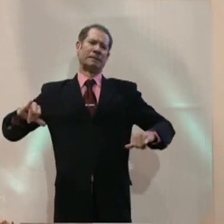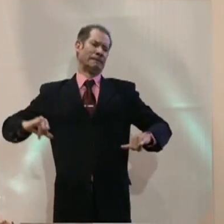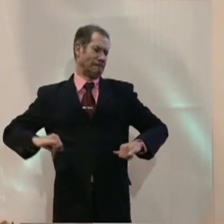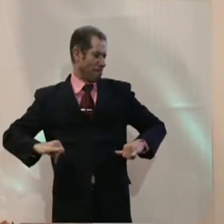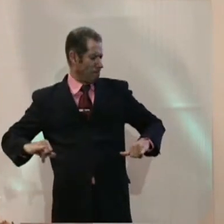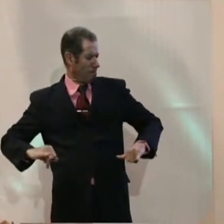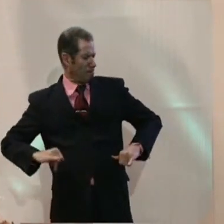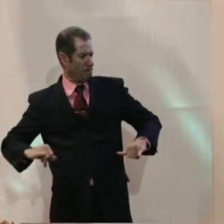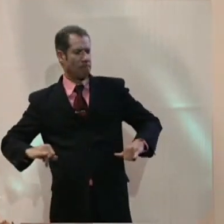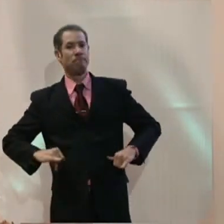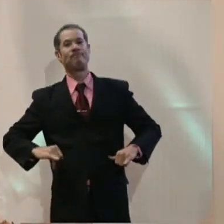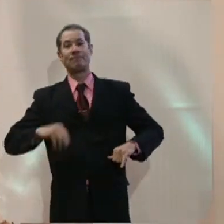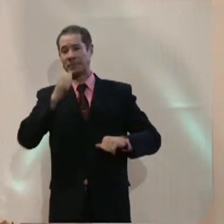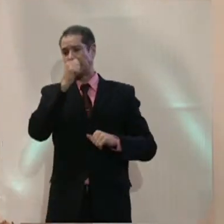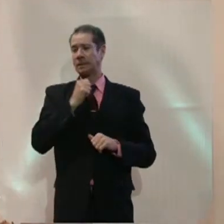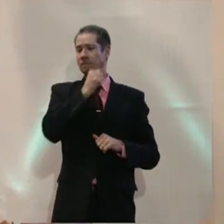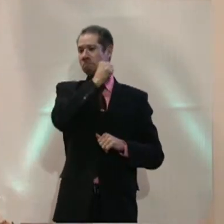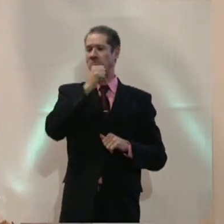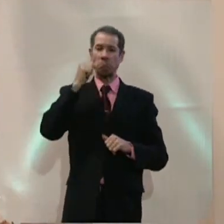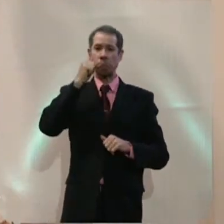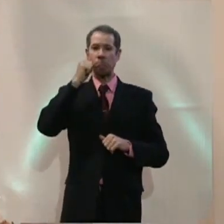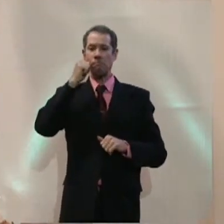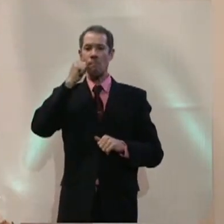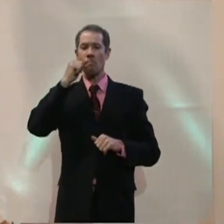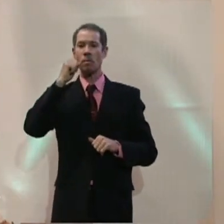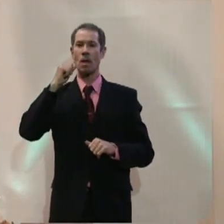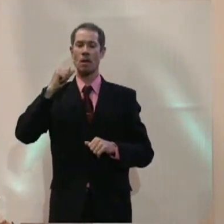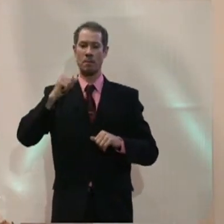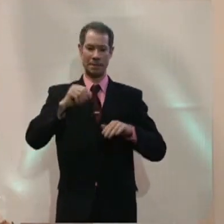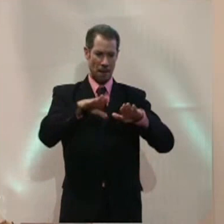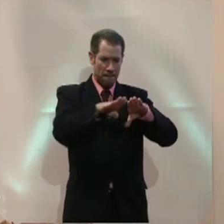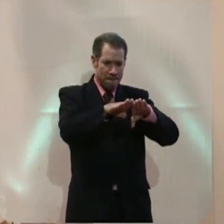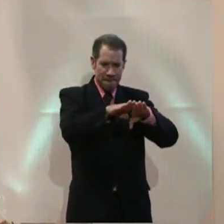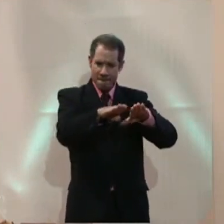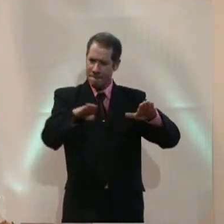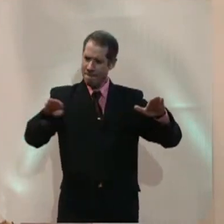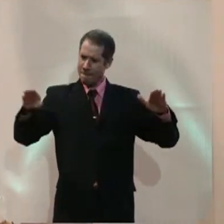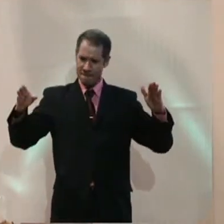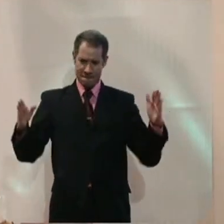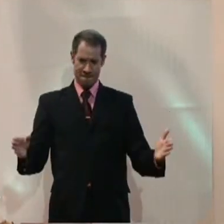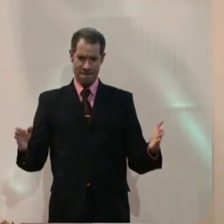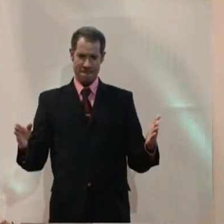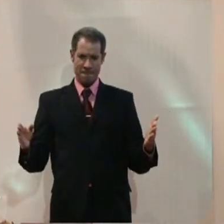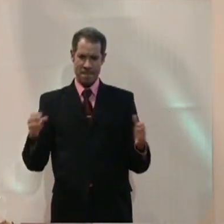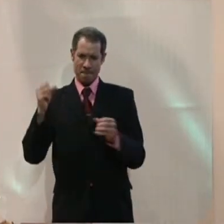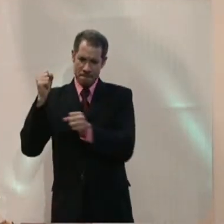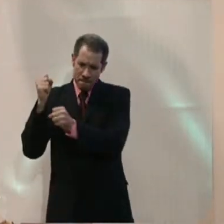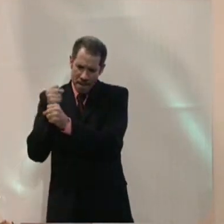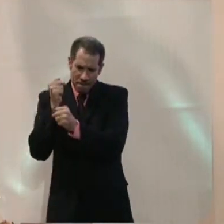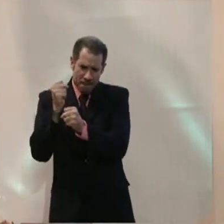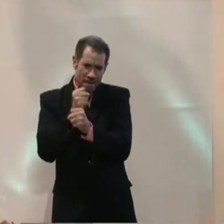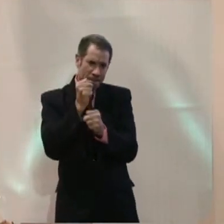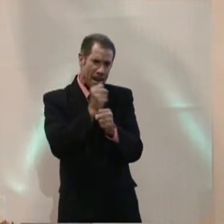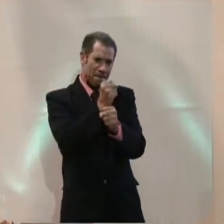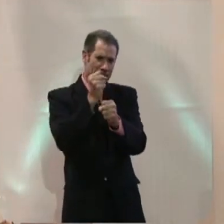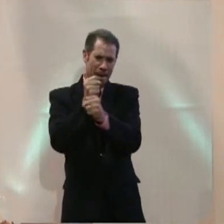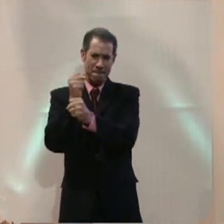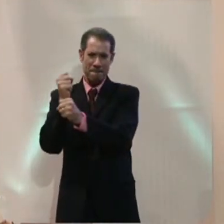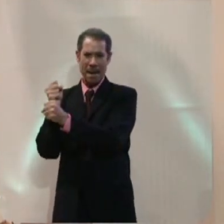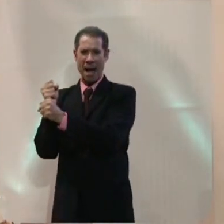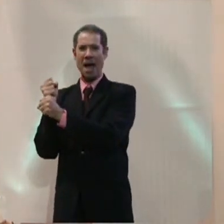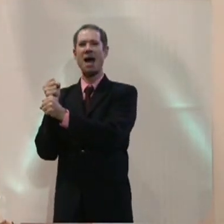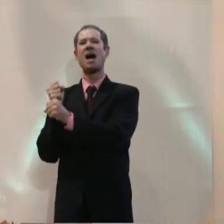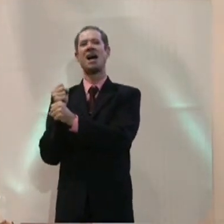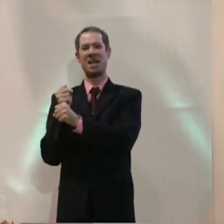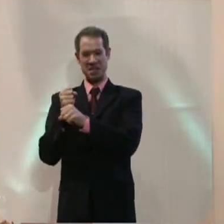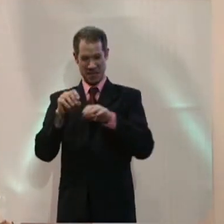sacrifício, eles conseguiram lançar os alicerces do templo. Foi o máximo que eles conseguiram fazer. Eles